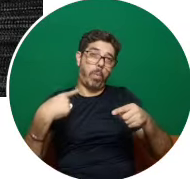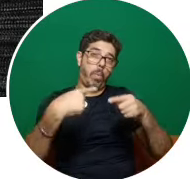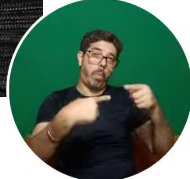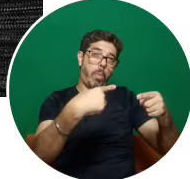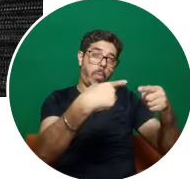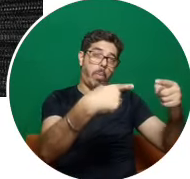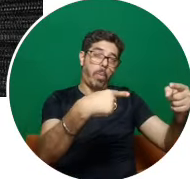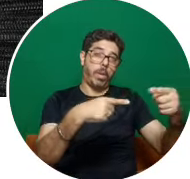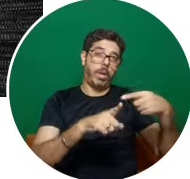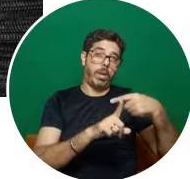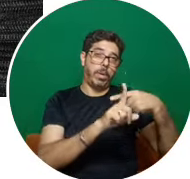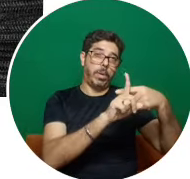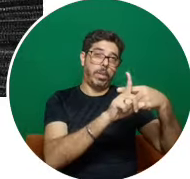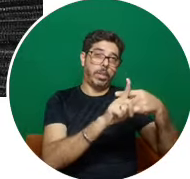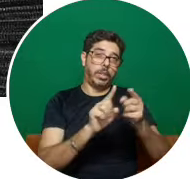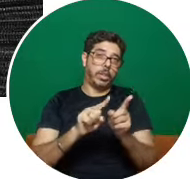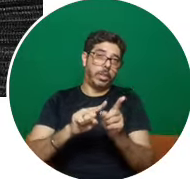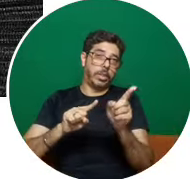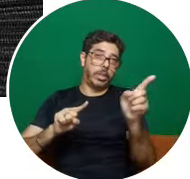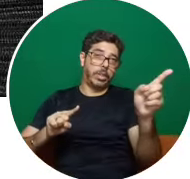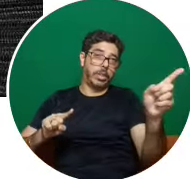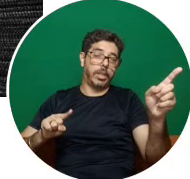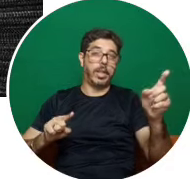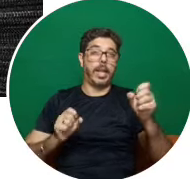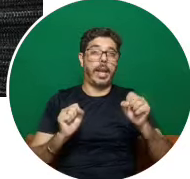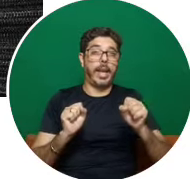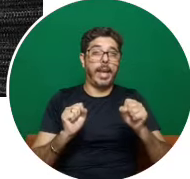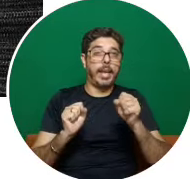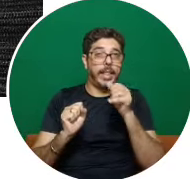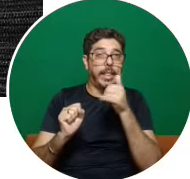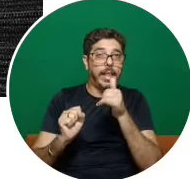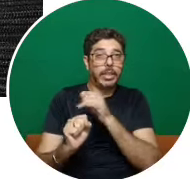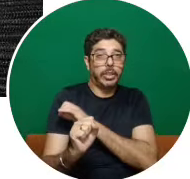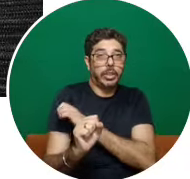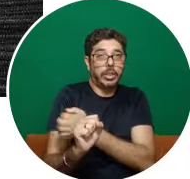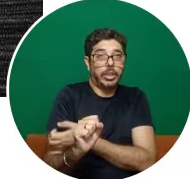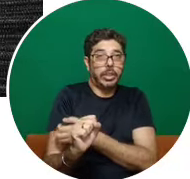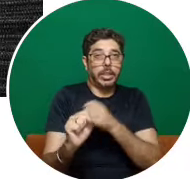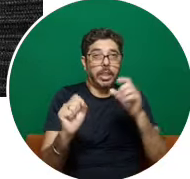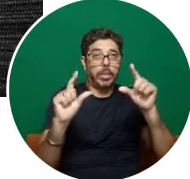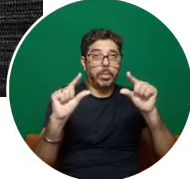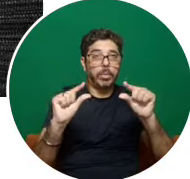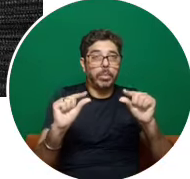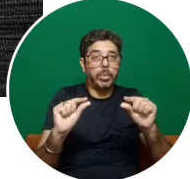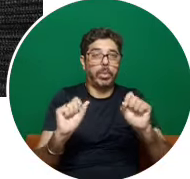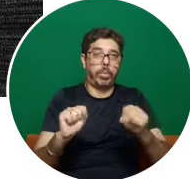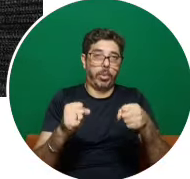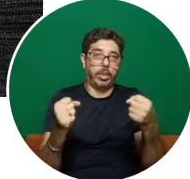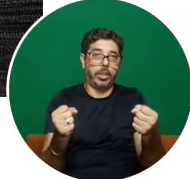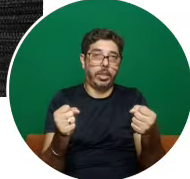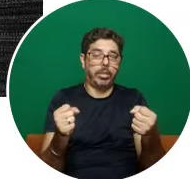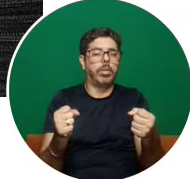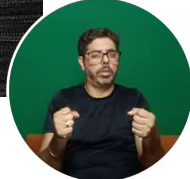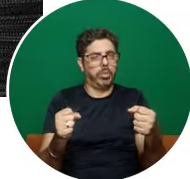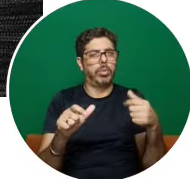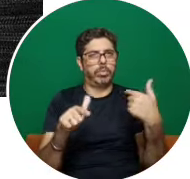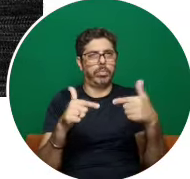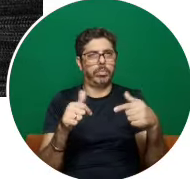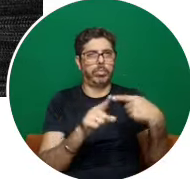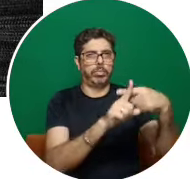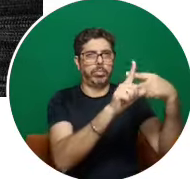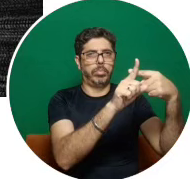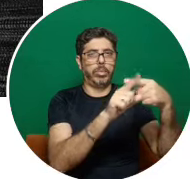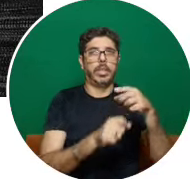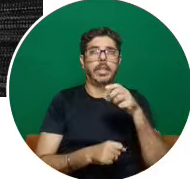vai depender do sinal da carga teste. Se a carga teste for positiva e se mover no mesmo sentido do campo, a sua energia